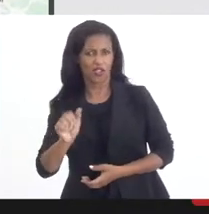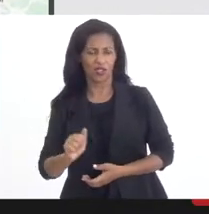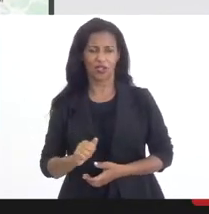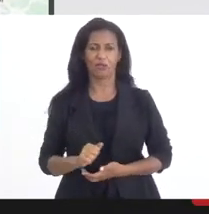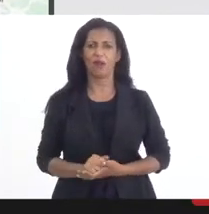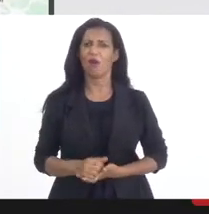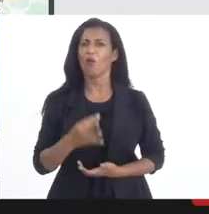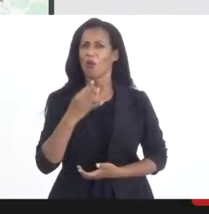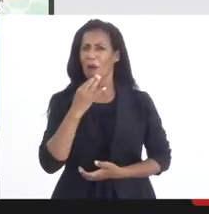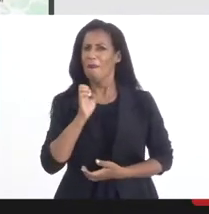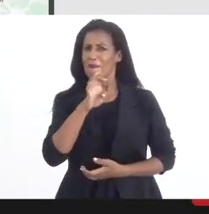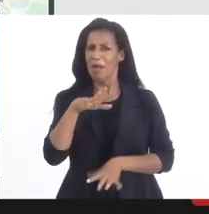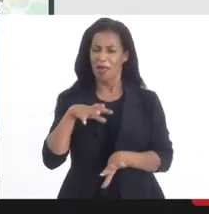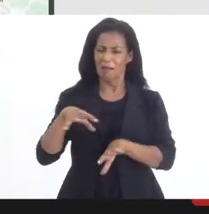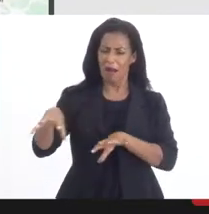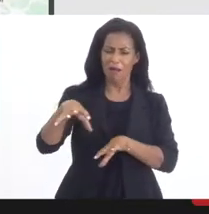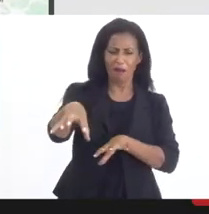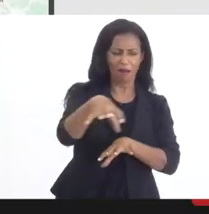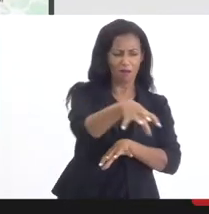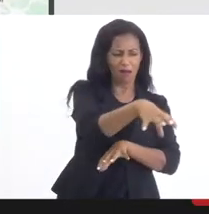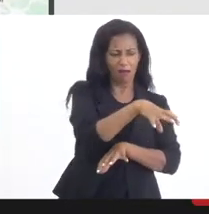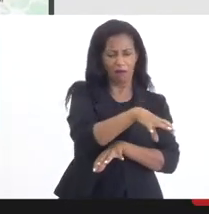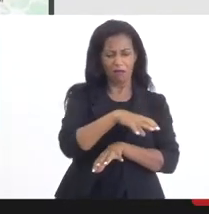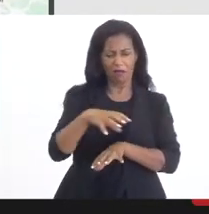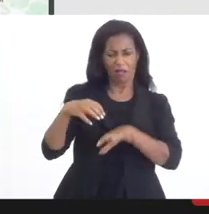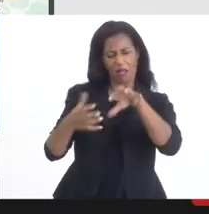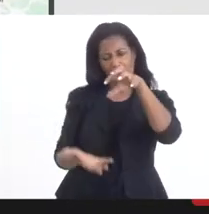Nós conhecemos muito bem, todos nós.